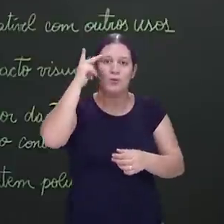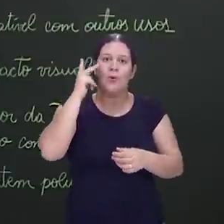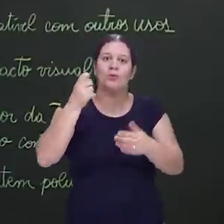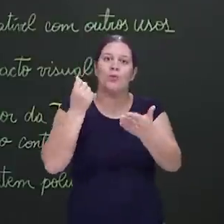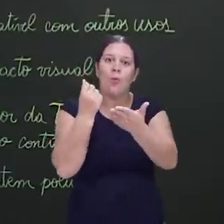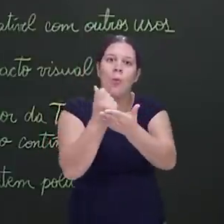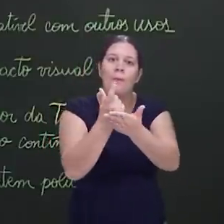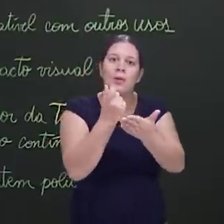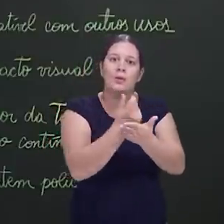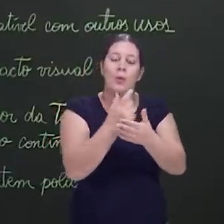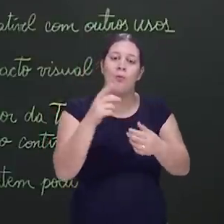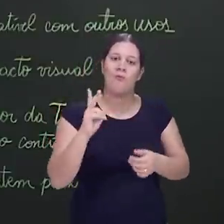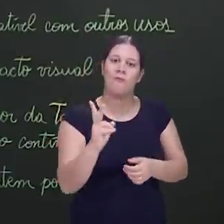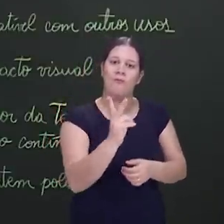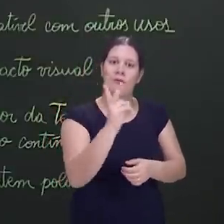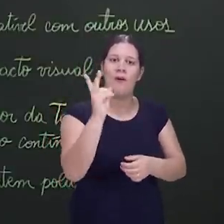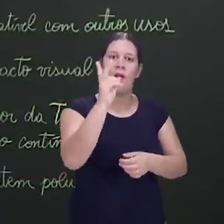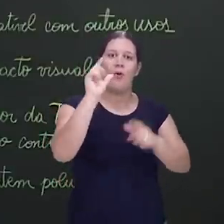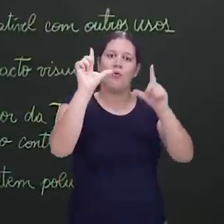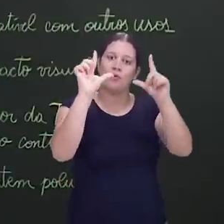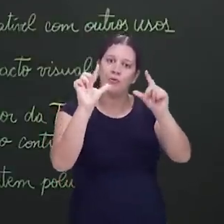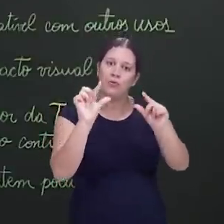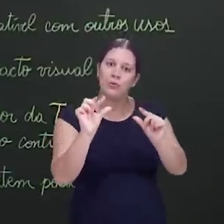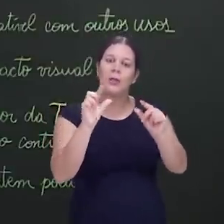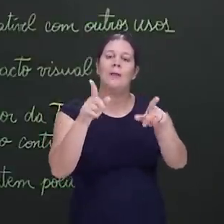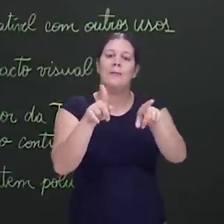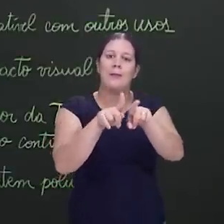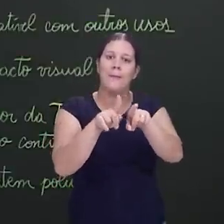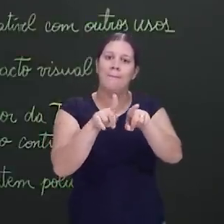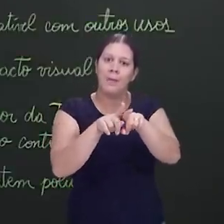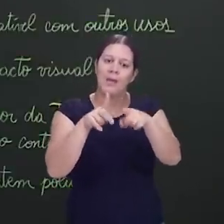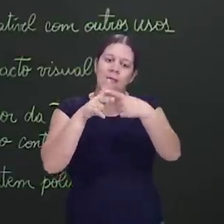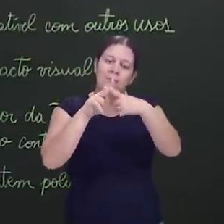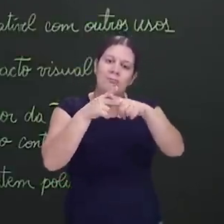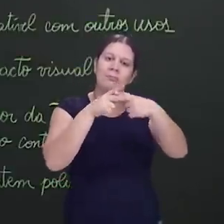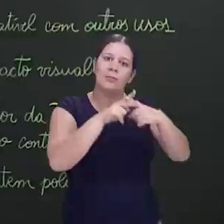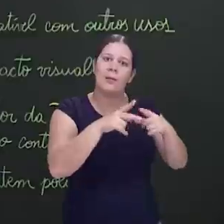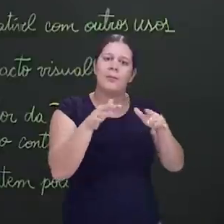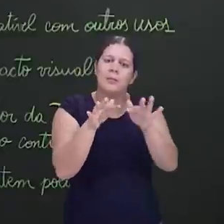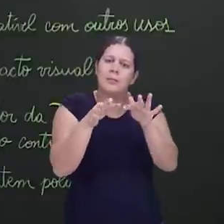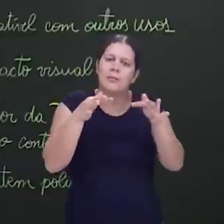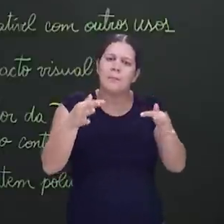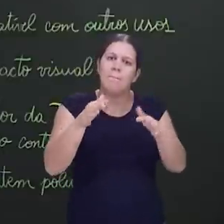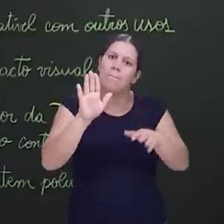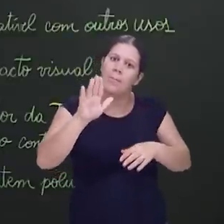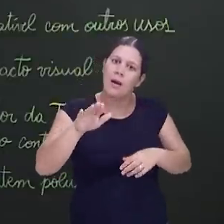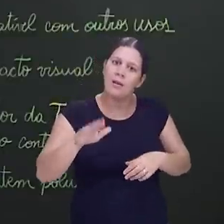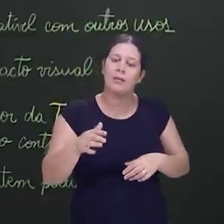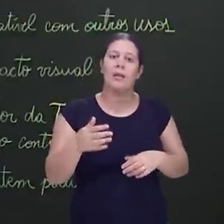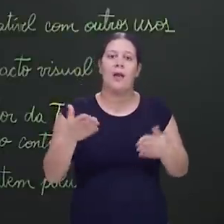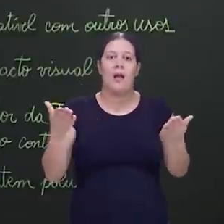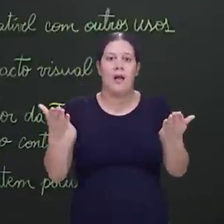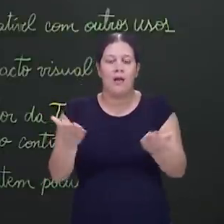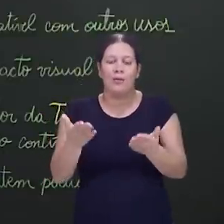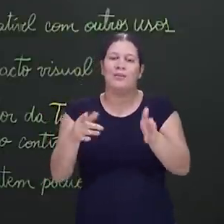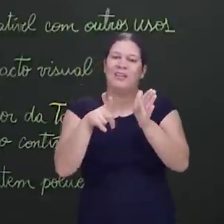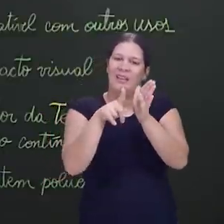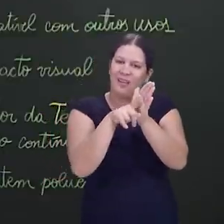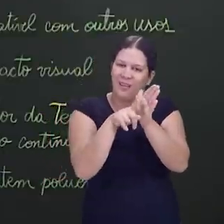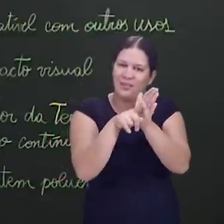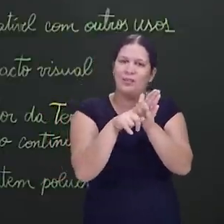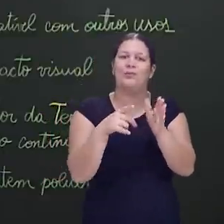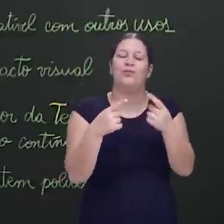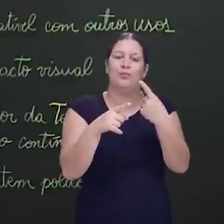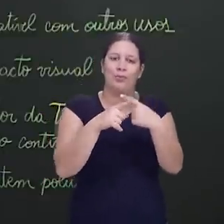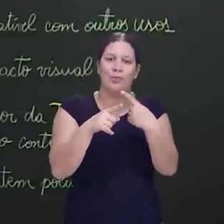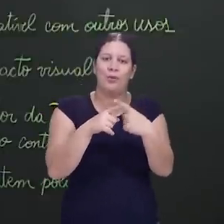porque o custo está reduzindo e a manutenção ela é mais simples. Temos um lado negativo? Temos. É uma energia de difícil,